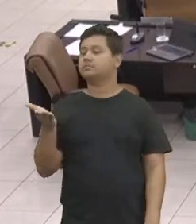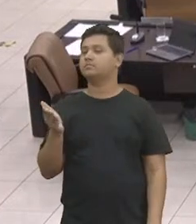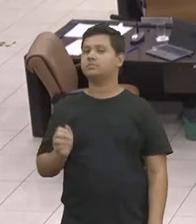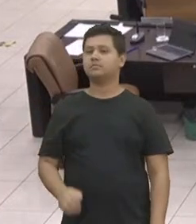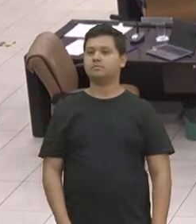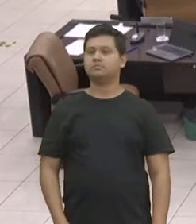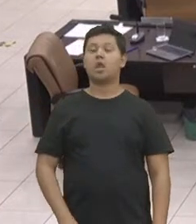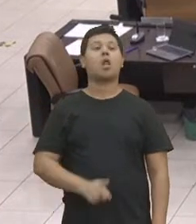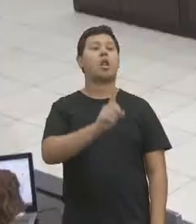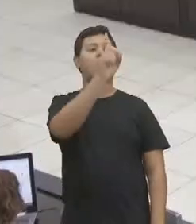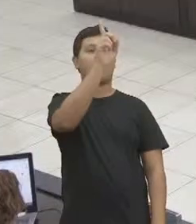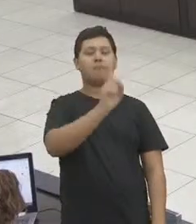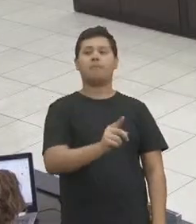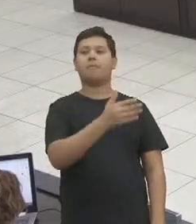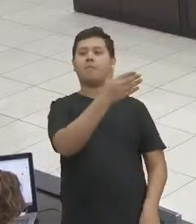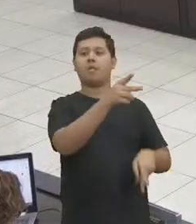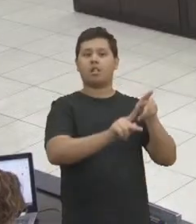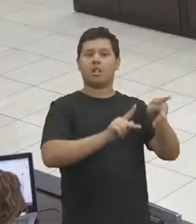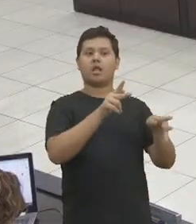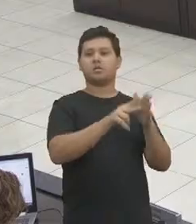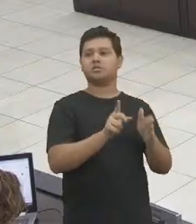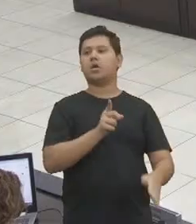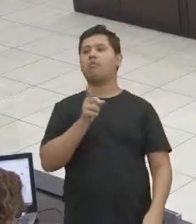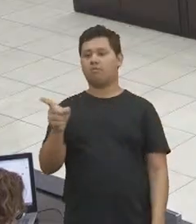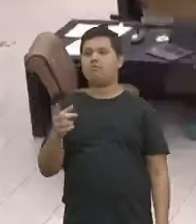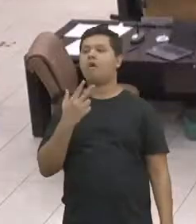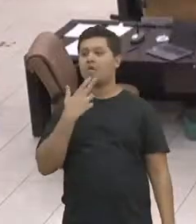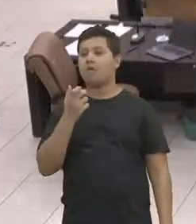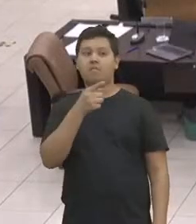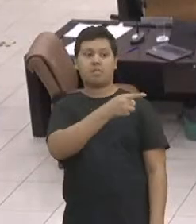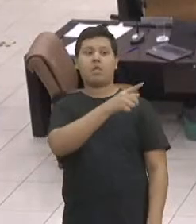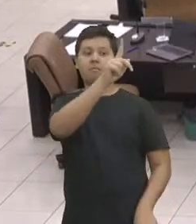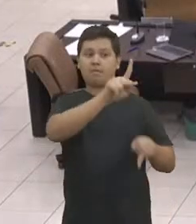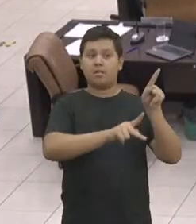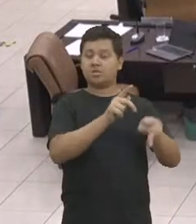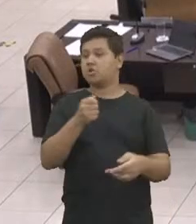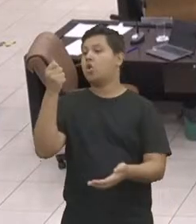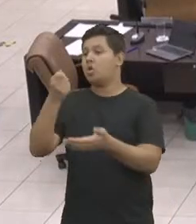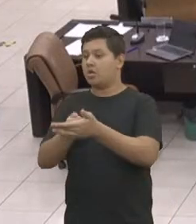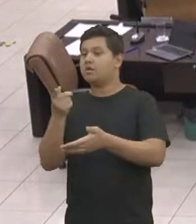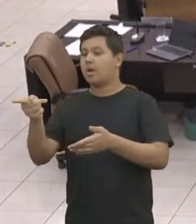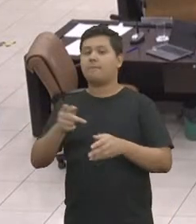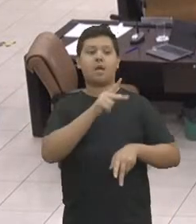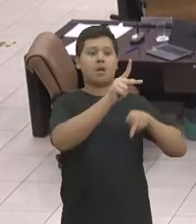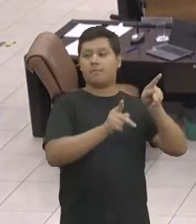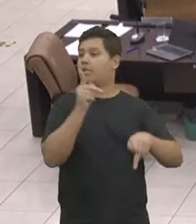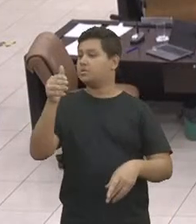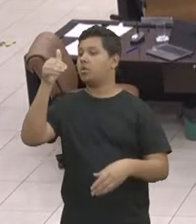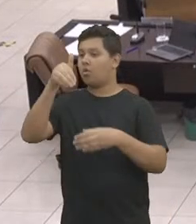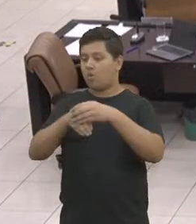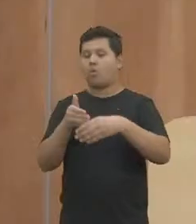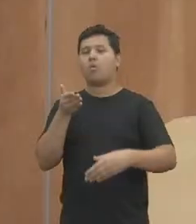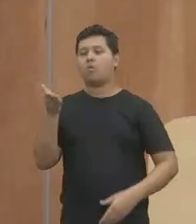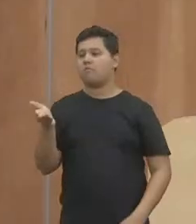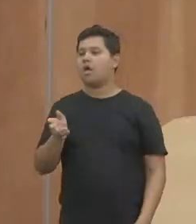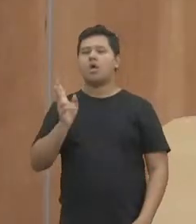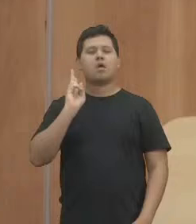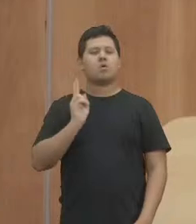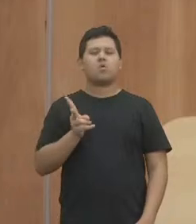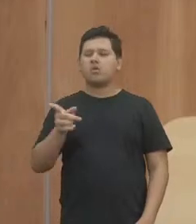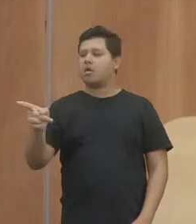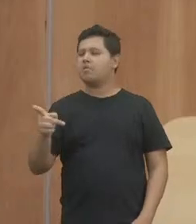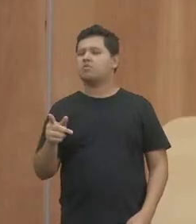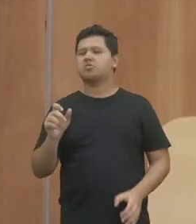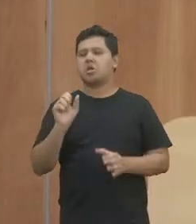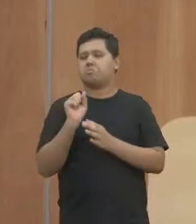A população é seu chefe, Valmir. A população que paga seu salário, a população que te elege, a população que é seu chefe. E sempre que você protege